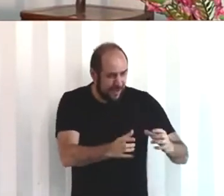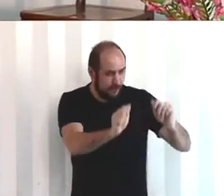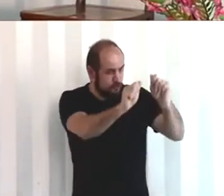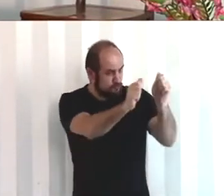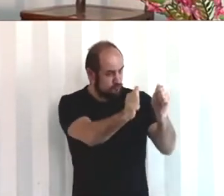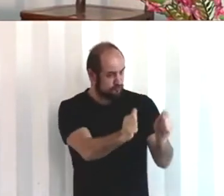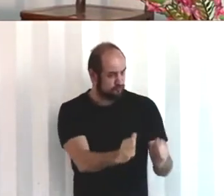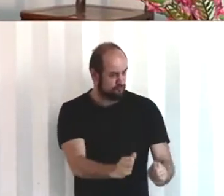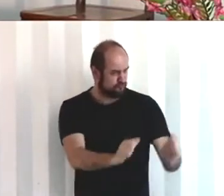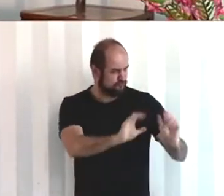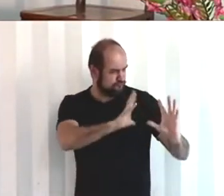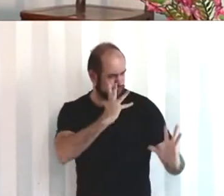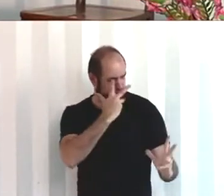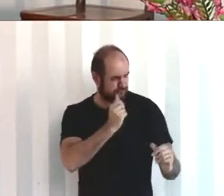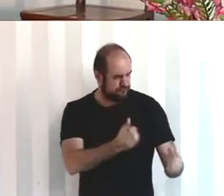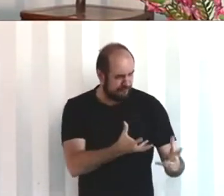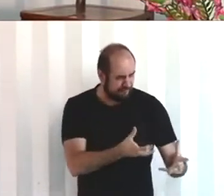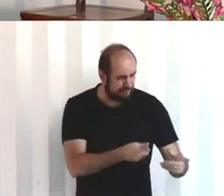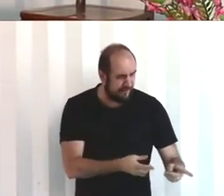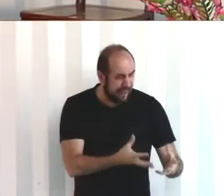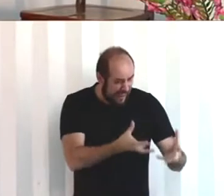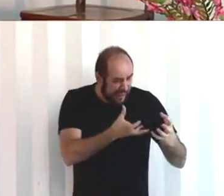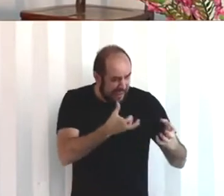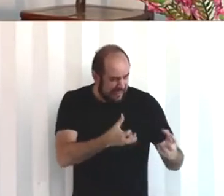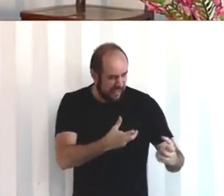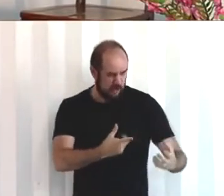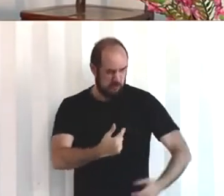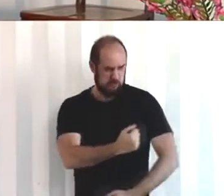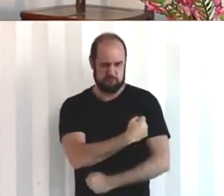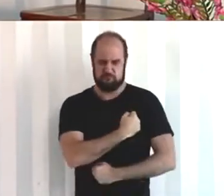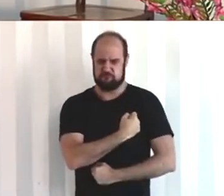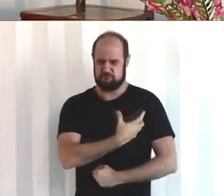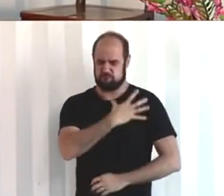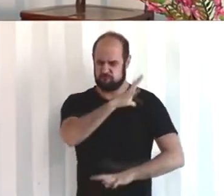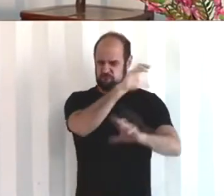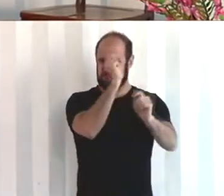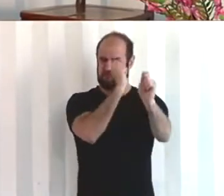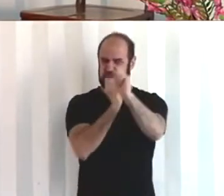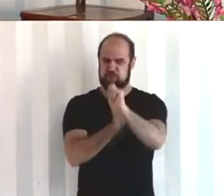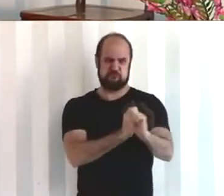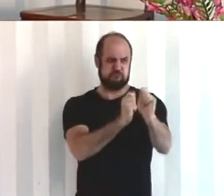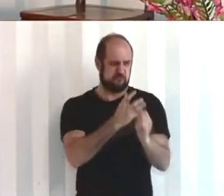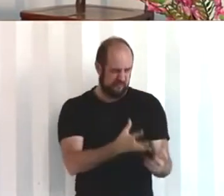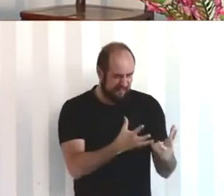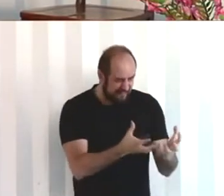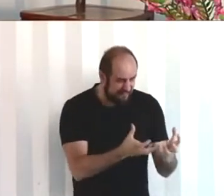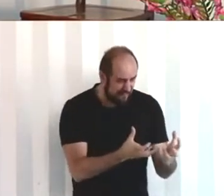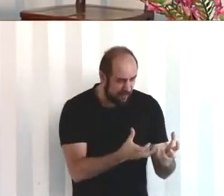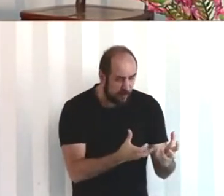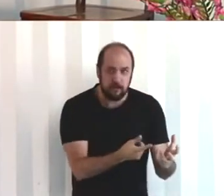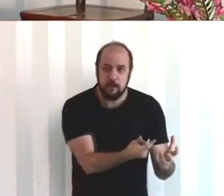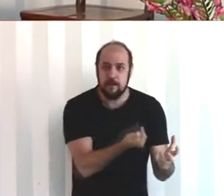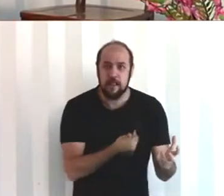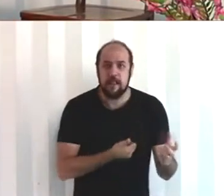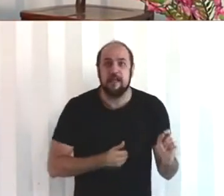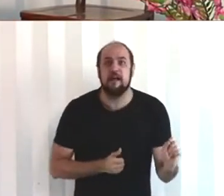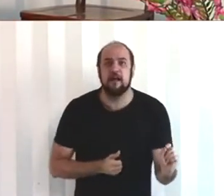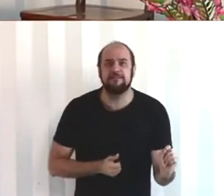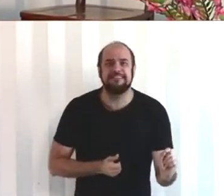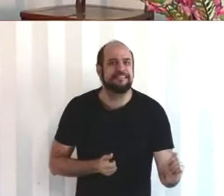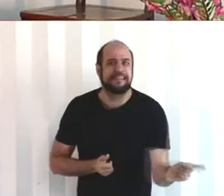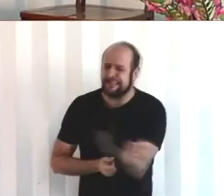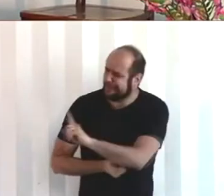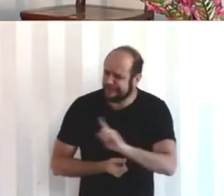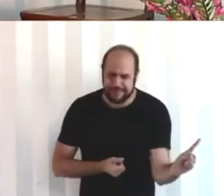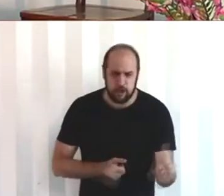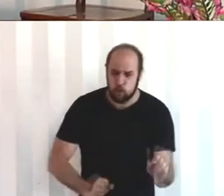para vocês? Vocês querem que levantem algum busto com o nome de vocês? Certamente esses irmãos diriam, não, toda honra e toda